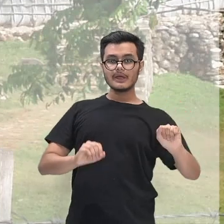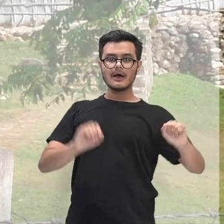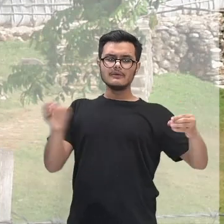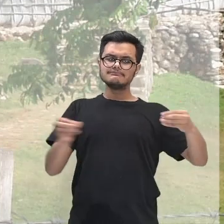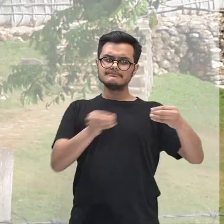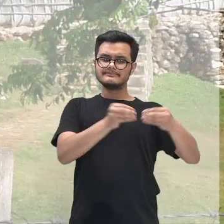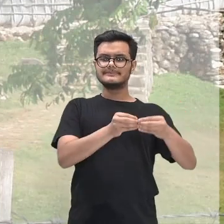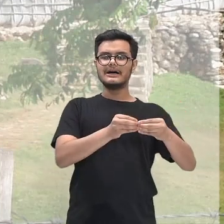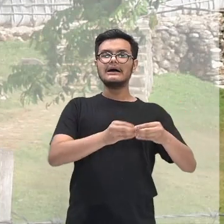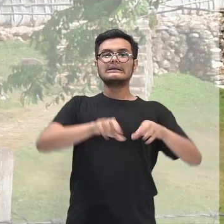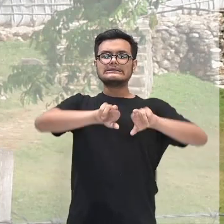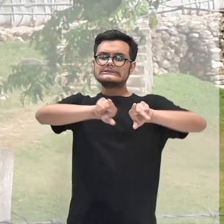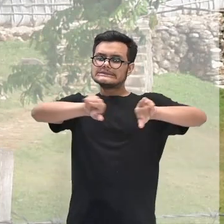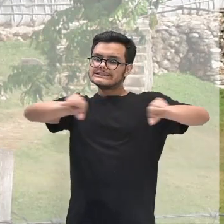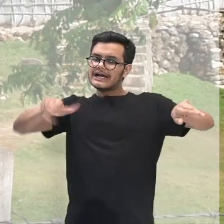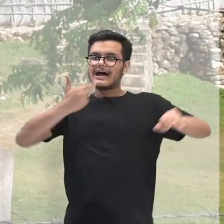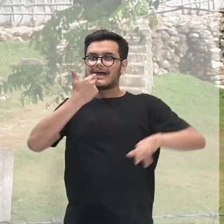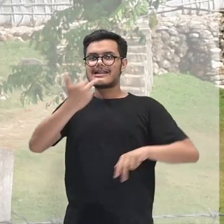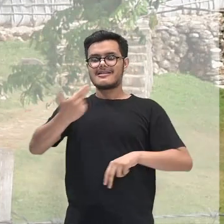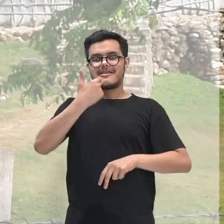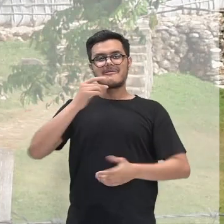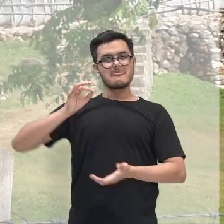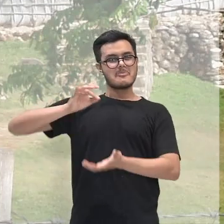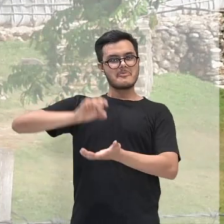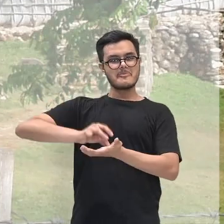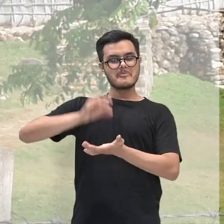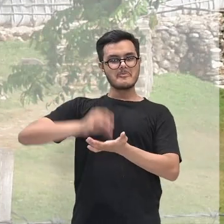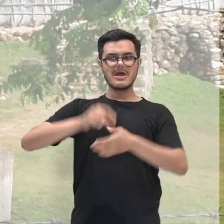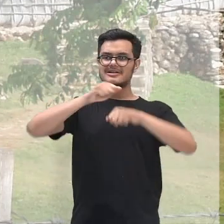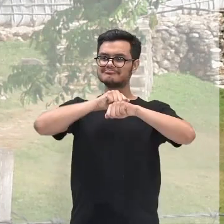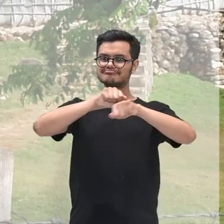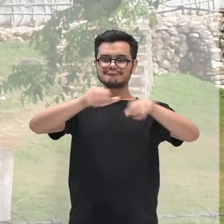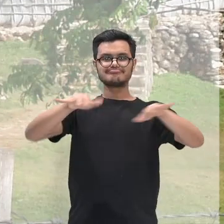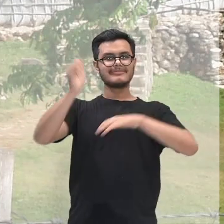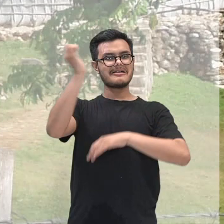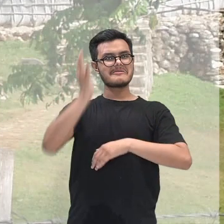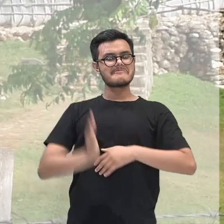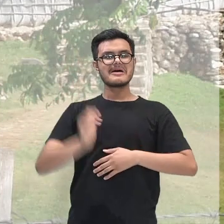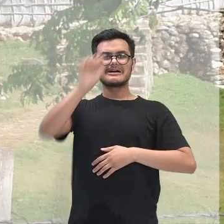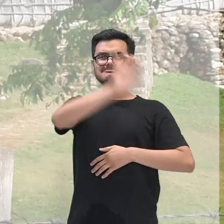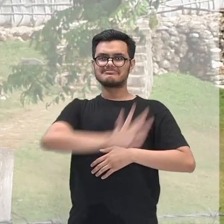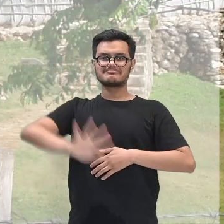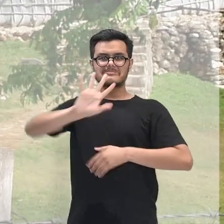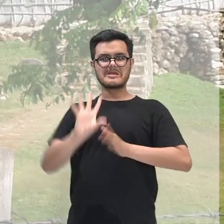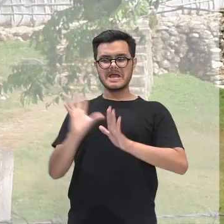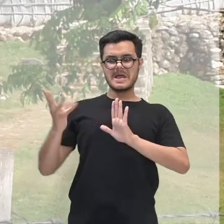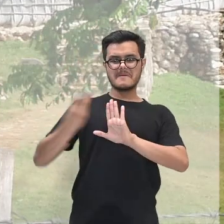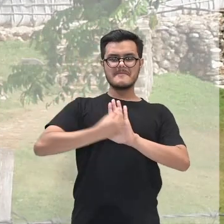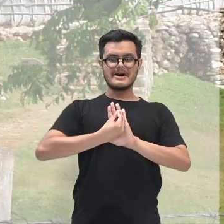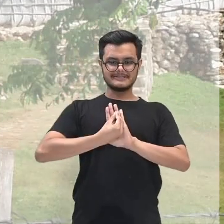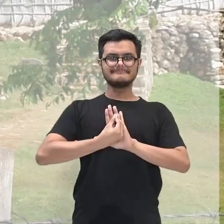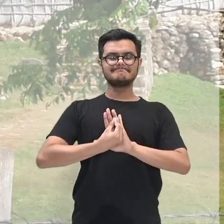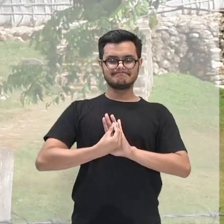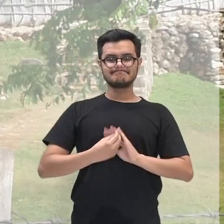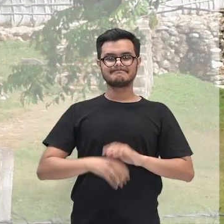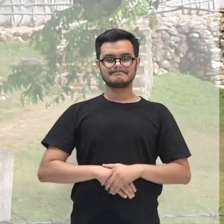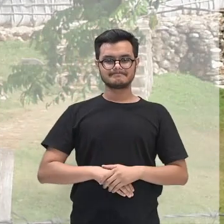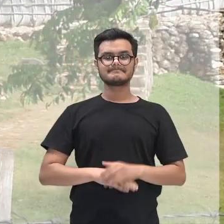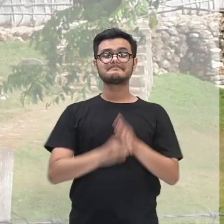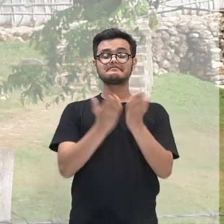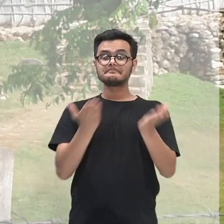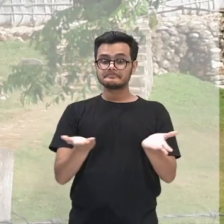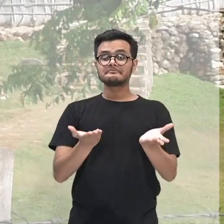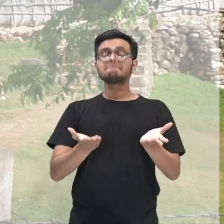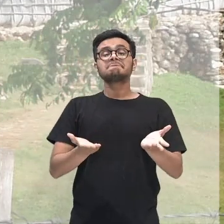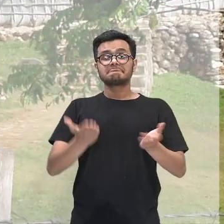dessa diversidade de línguas que eram faladas tanto na Amazônia quanto no Brasil como um todo, né? Mas dentro da